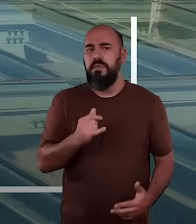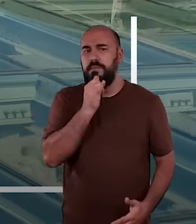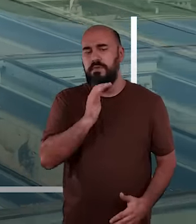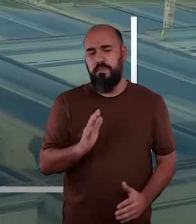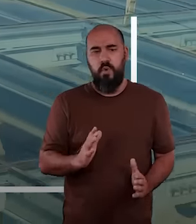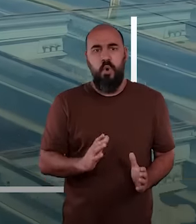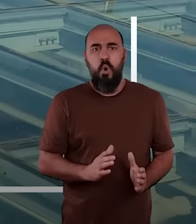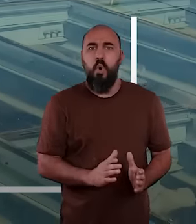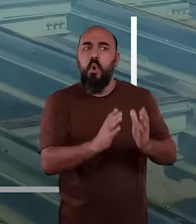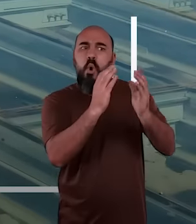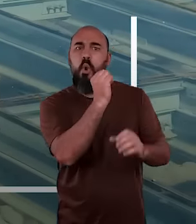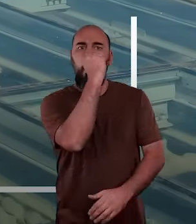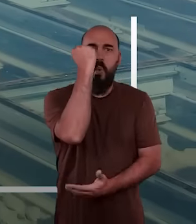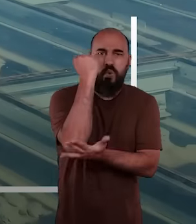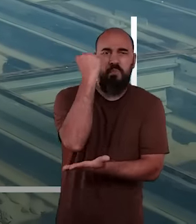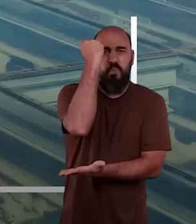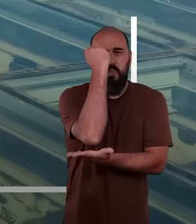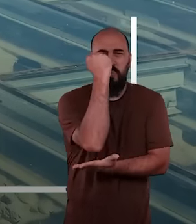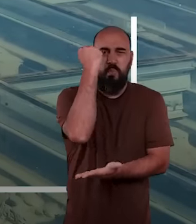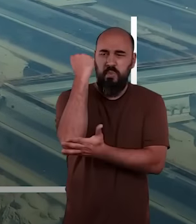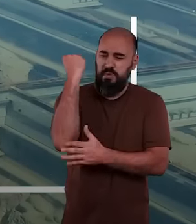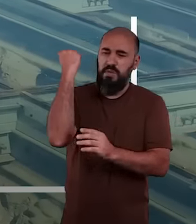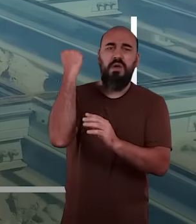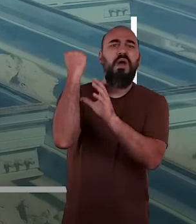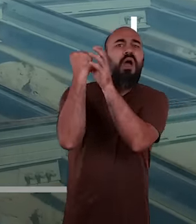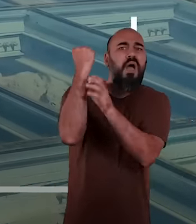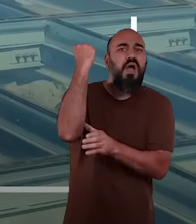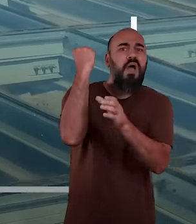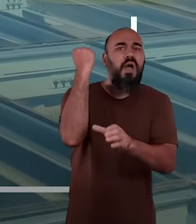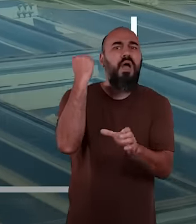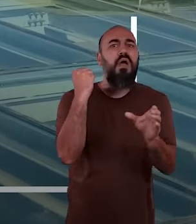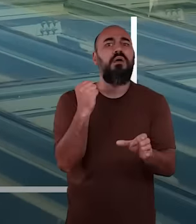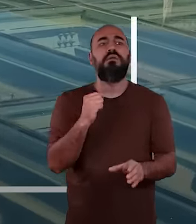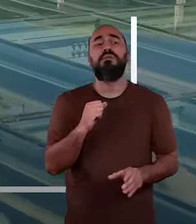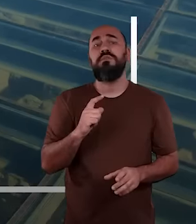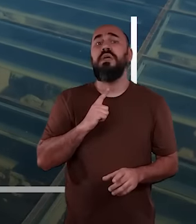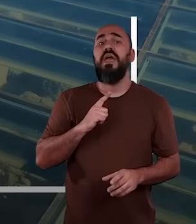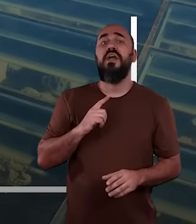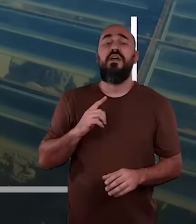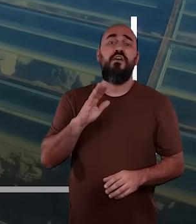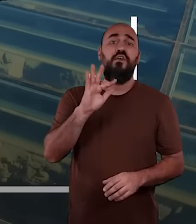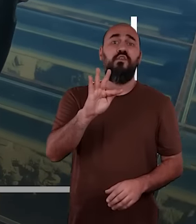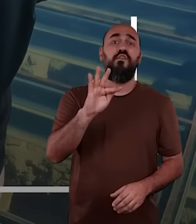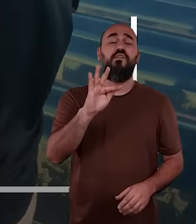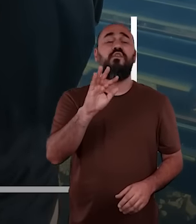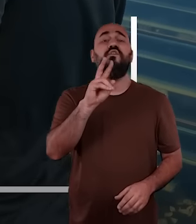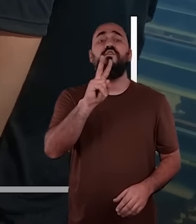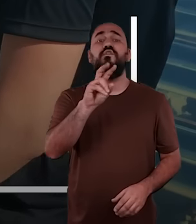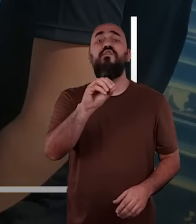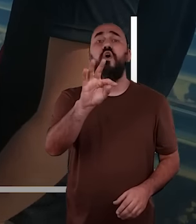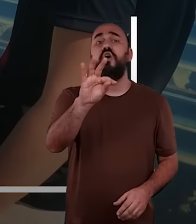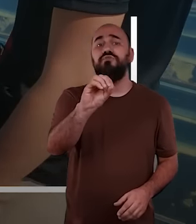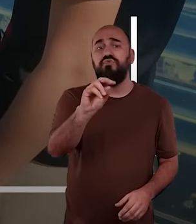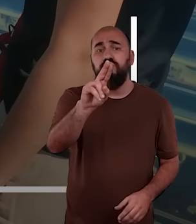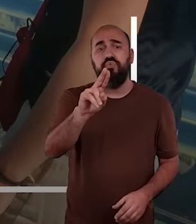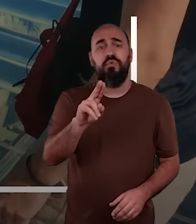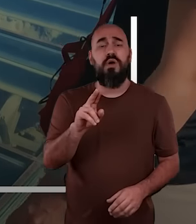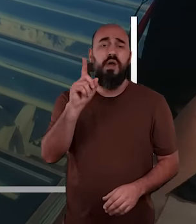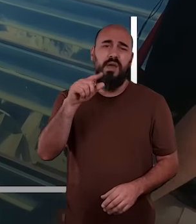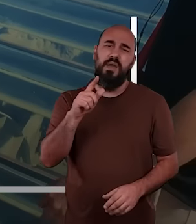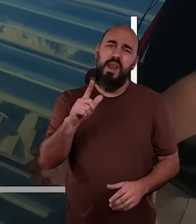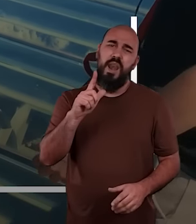exemplo, colunas como estas que foram encontradas aqui, que são colunas chamadas de ex votos em latim. O que significava